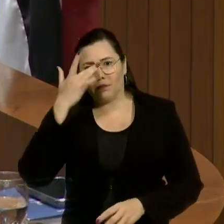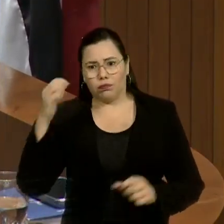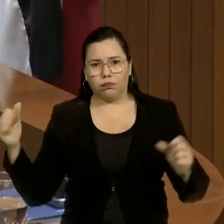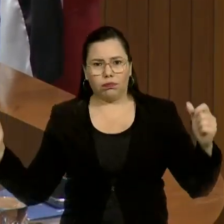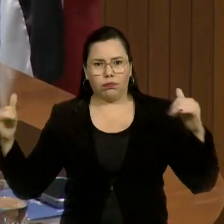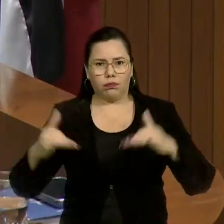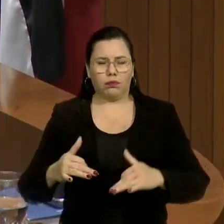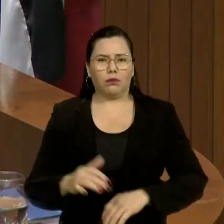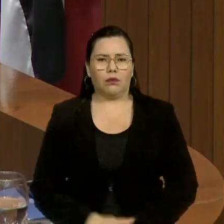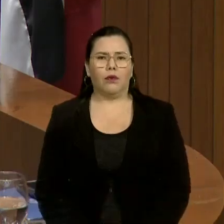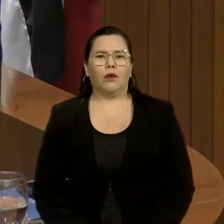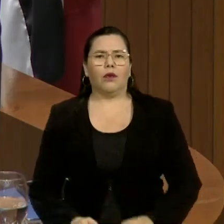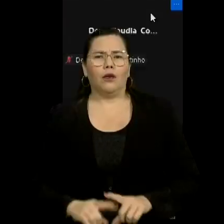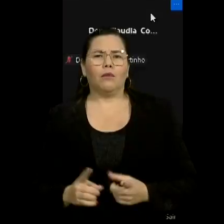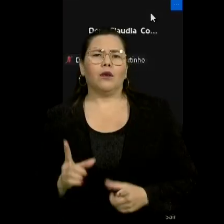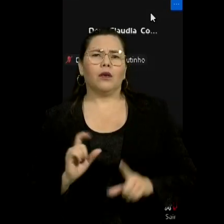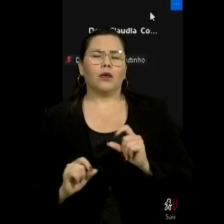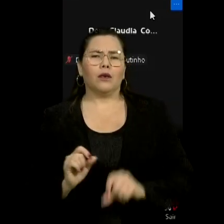favor.